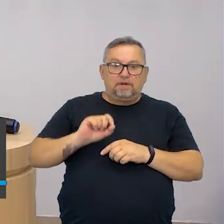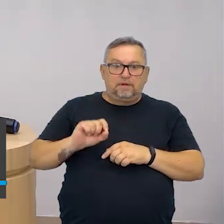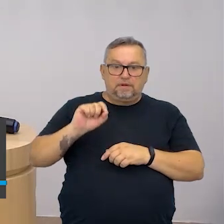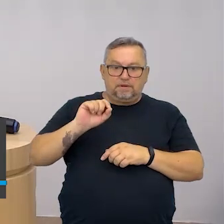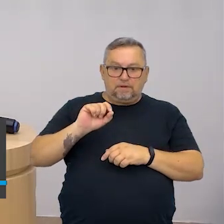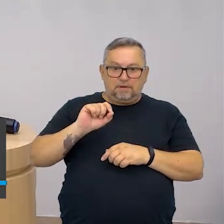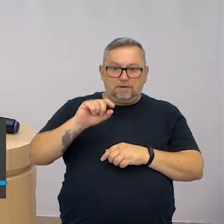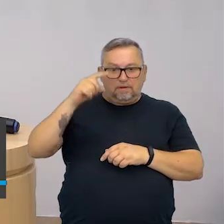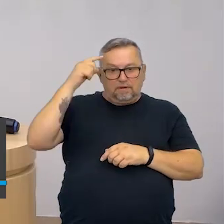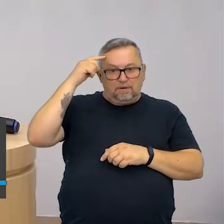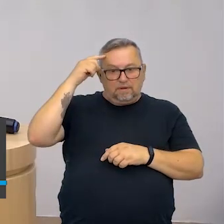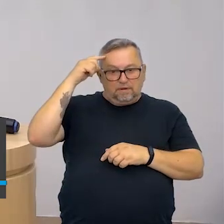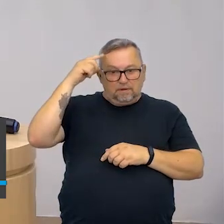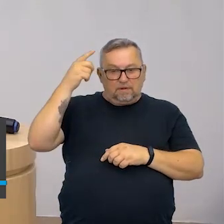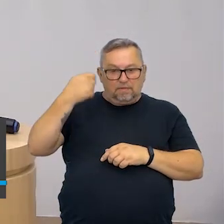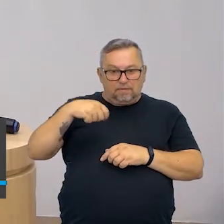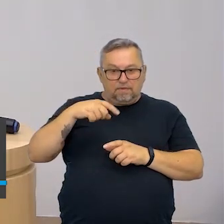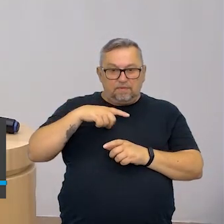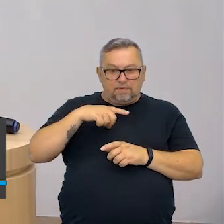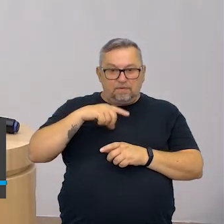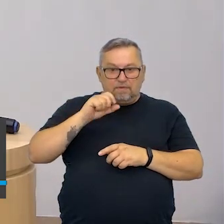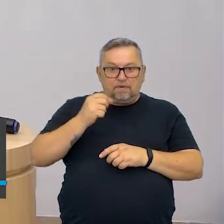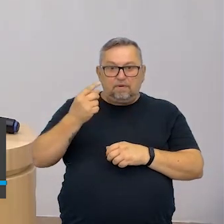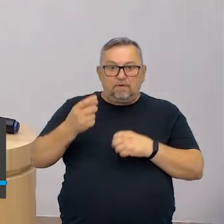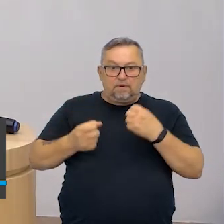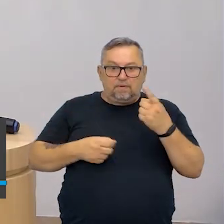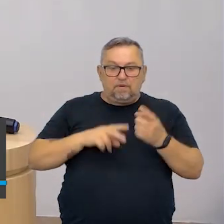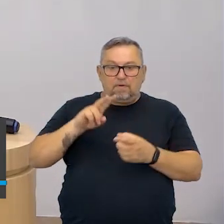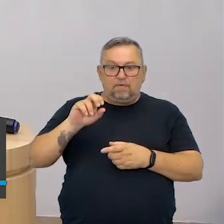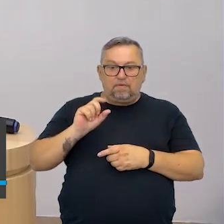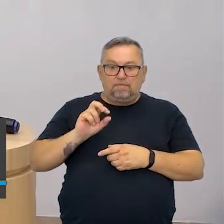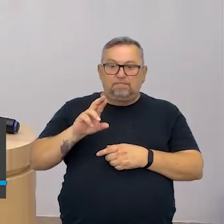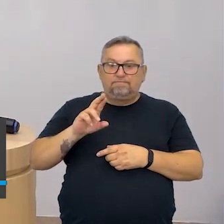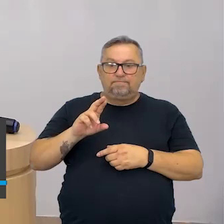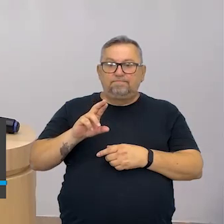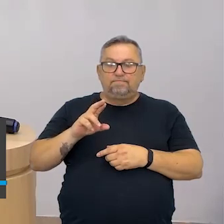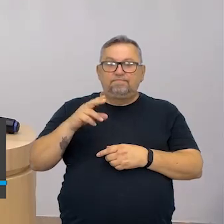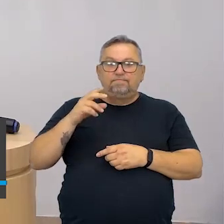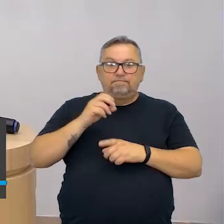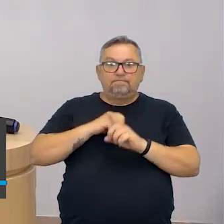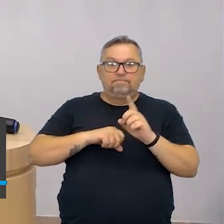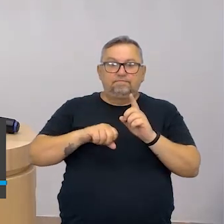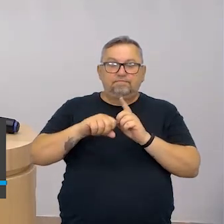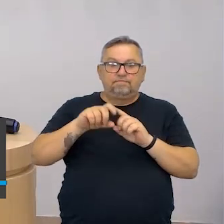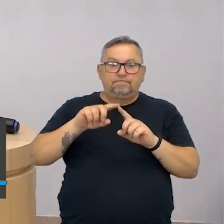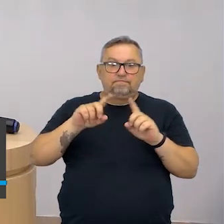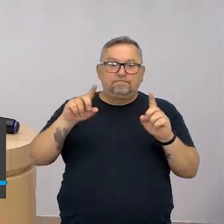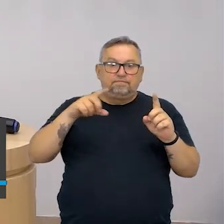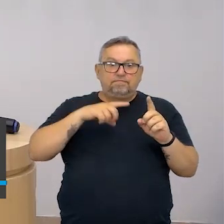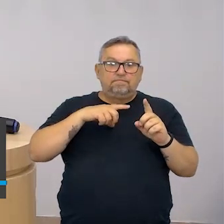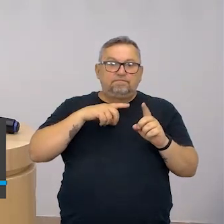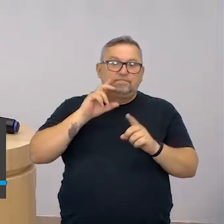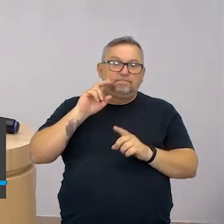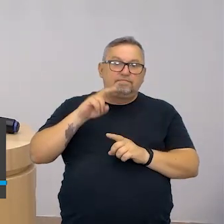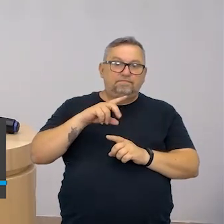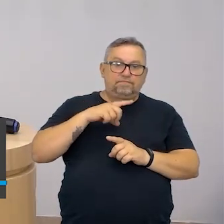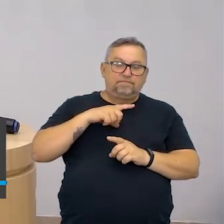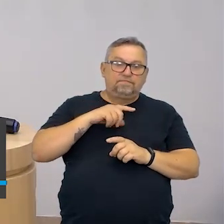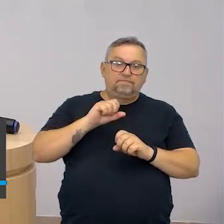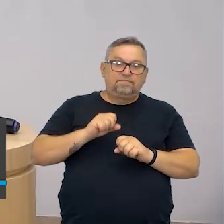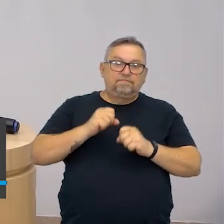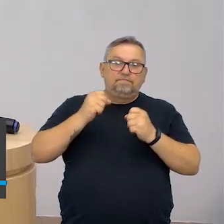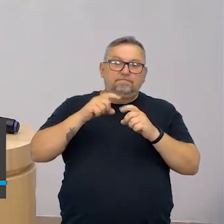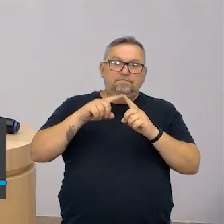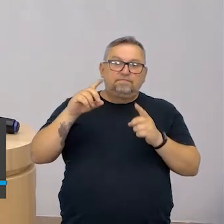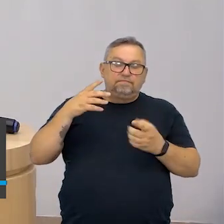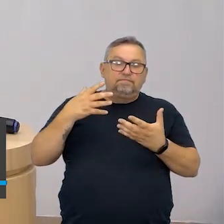essa ideia que ele defendia ela tivesse algum valor social, para que isso que ele estava defendendo